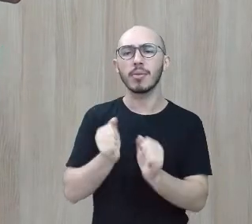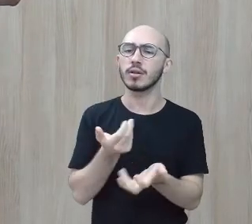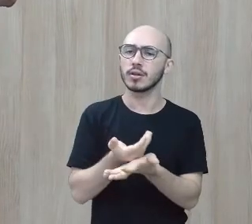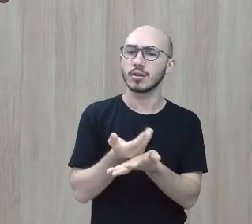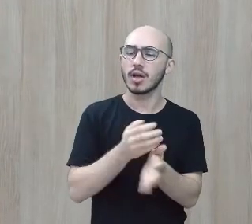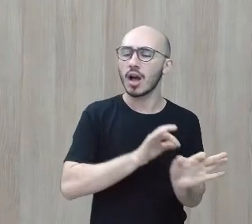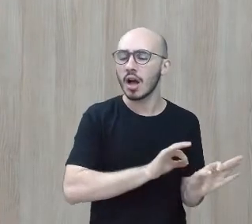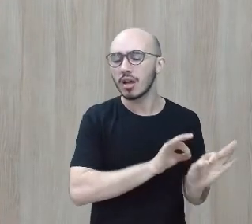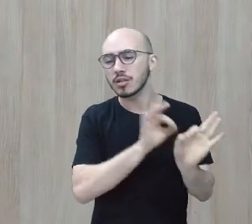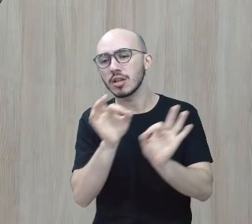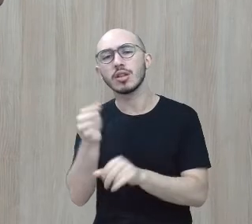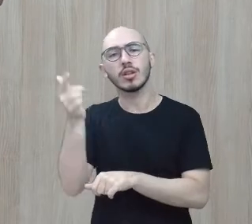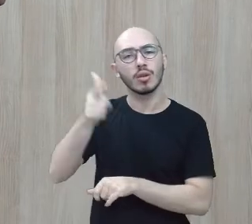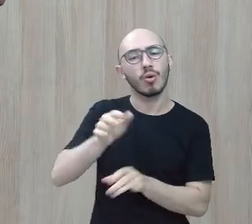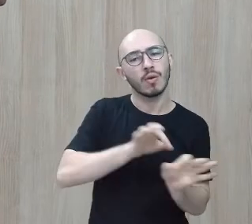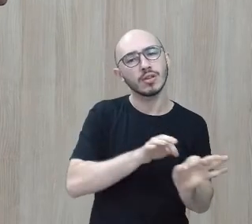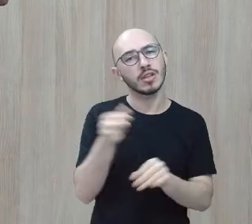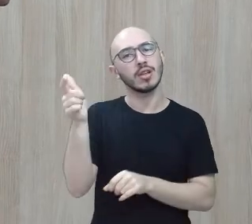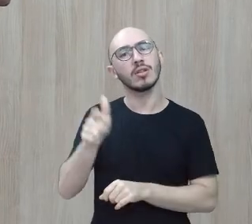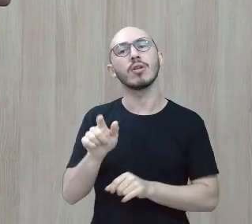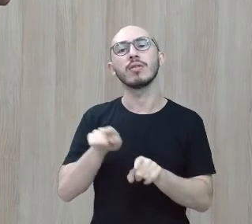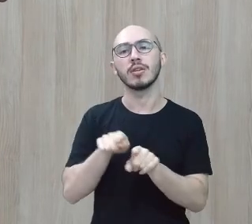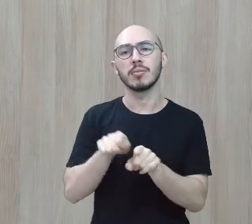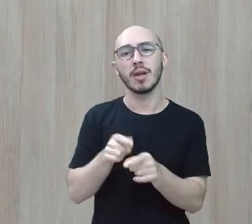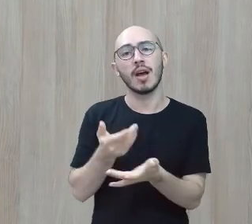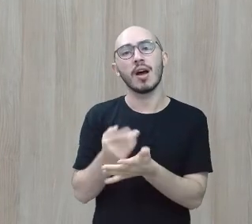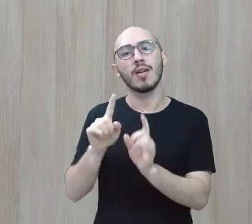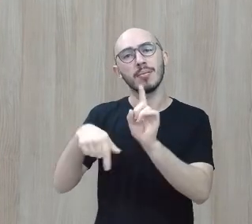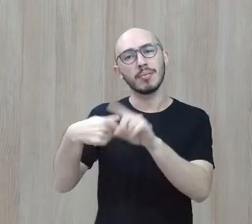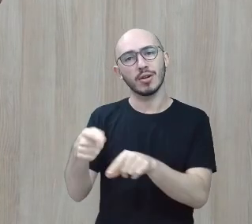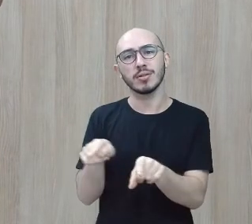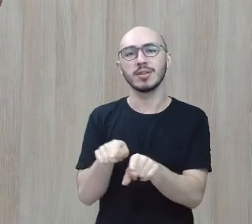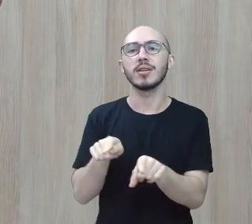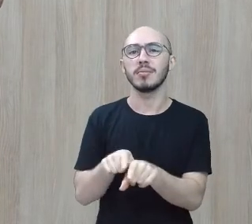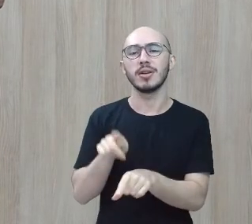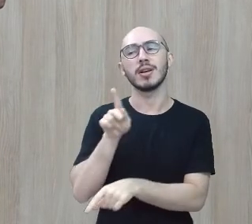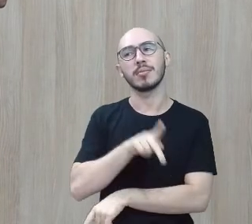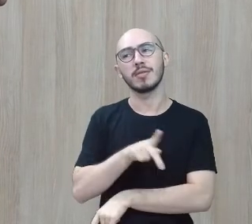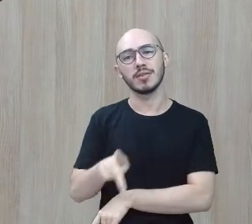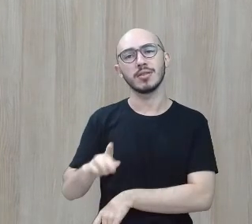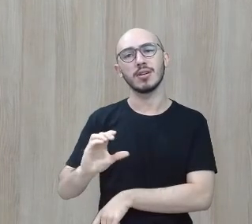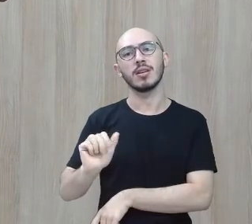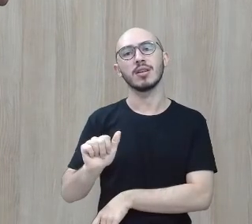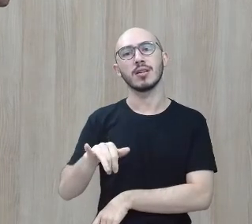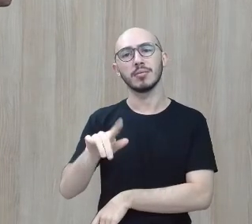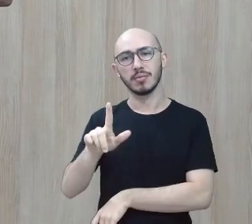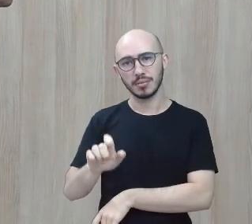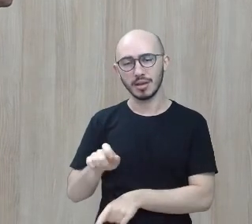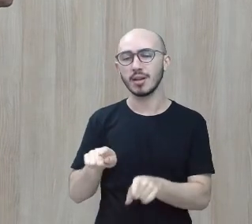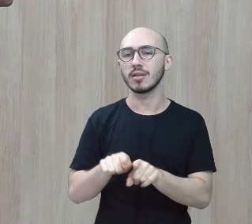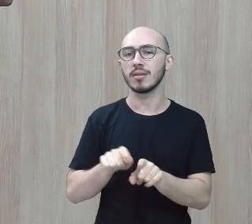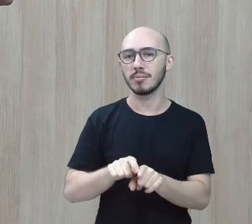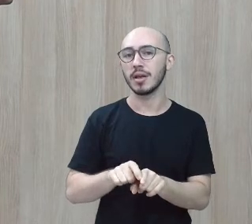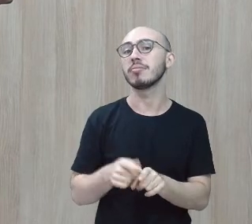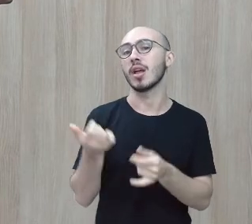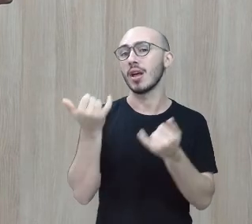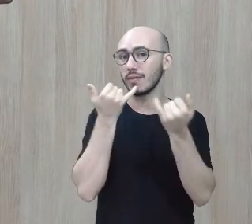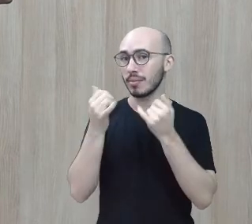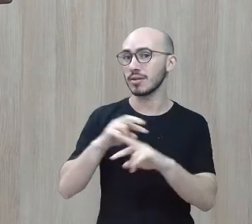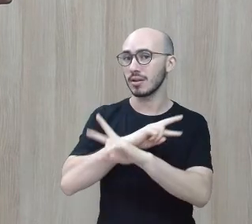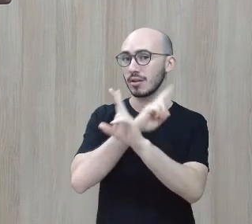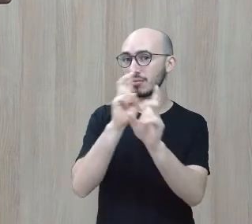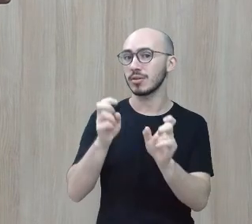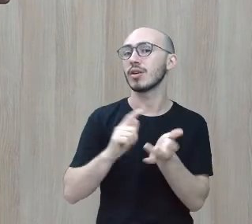convido vocês para a próxima aula com a professora Camille Borba. Vocês terão mais informações sobre este gênero textual e